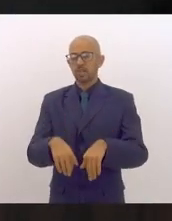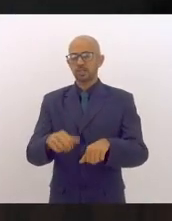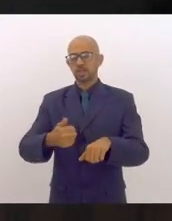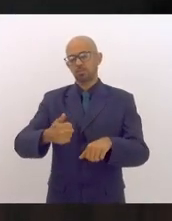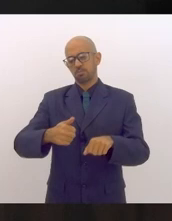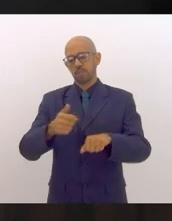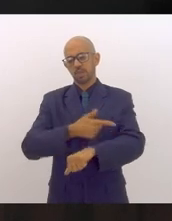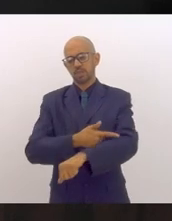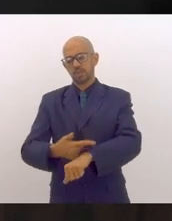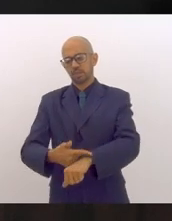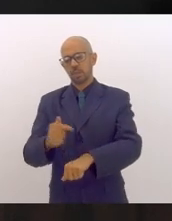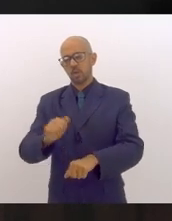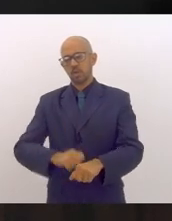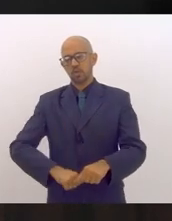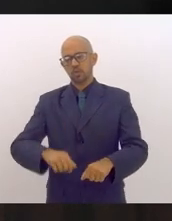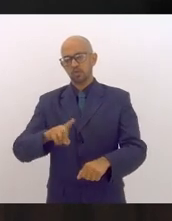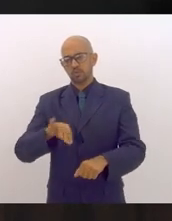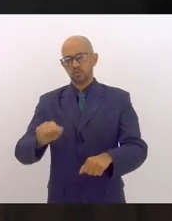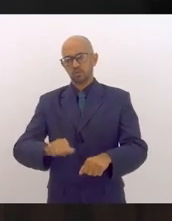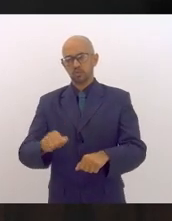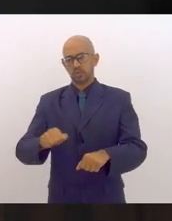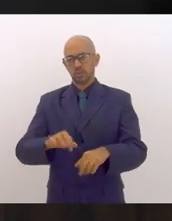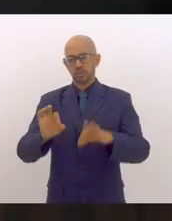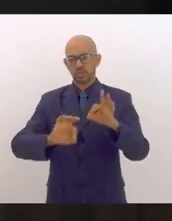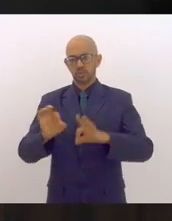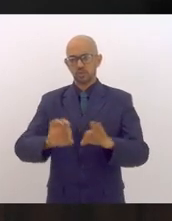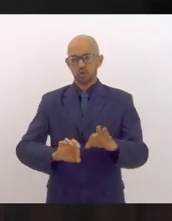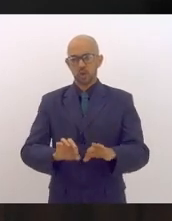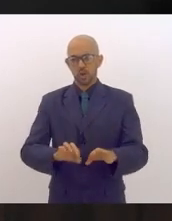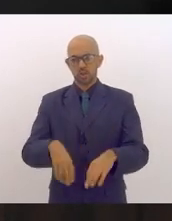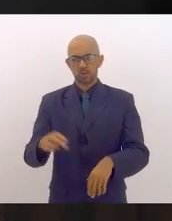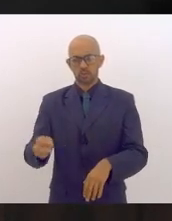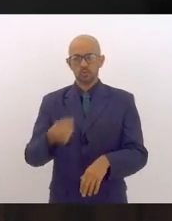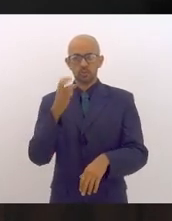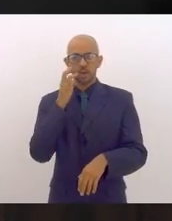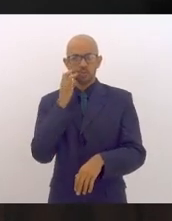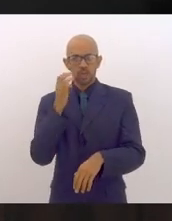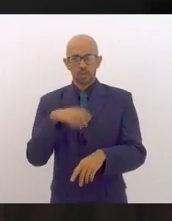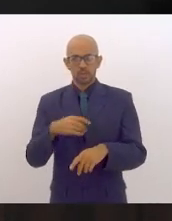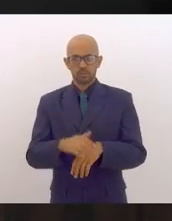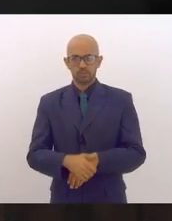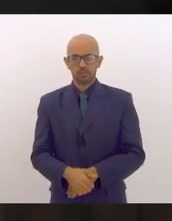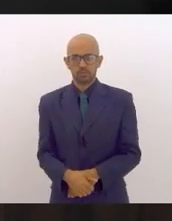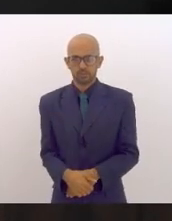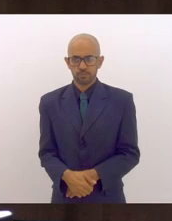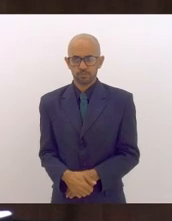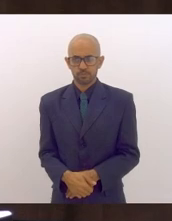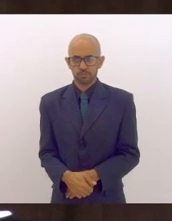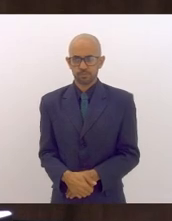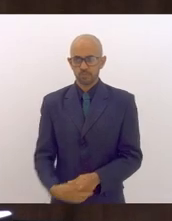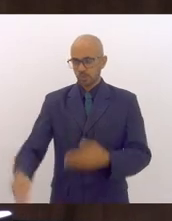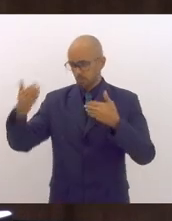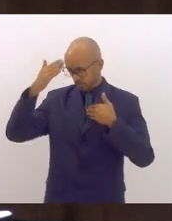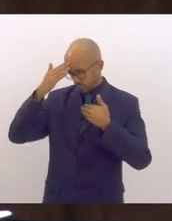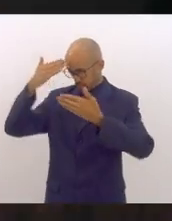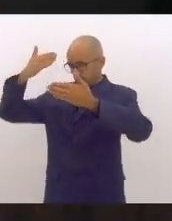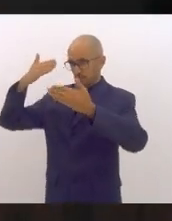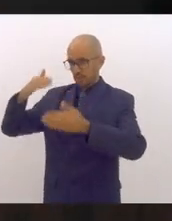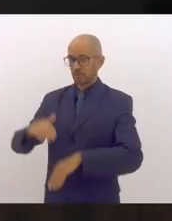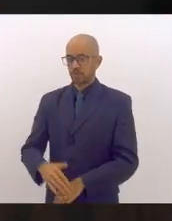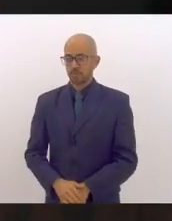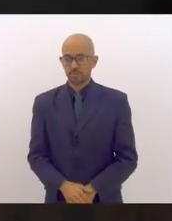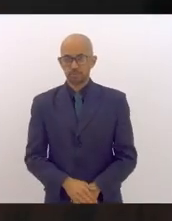sessão extraordinária do dia. Passo a questão de ordem do deputado Valdeir Carneiro. Obrigado. Na verdade, convido a